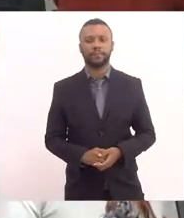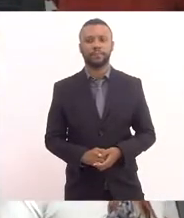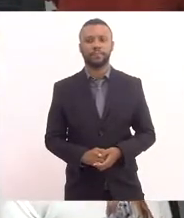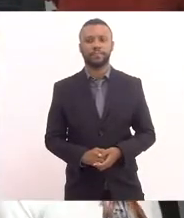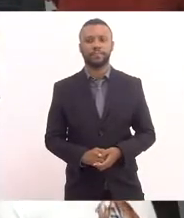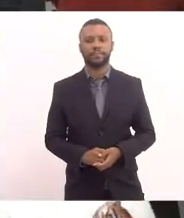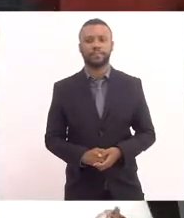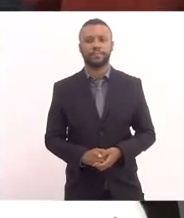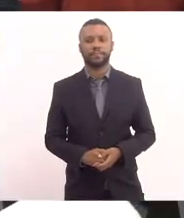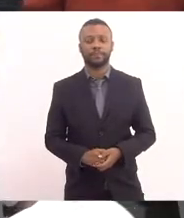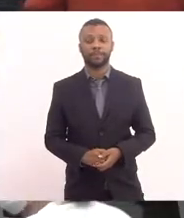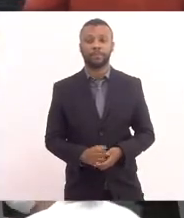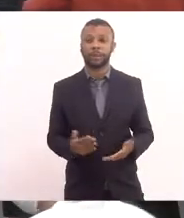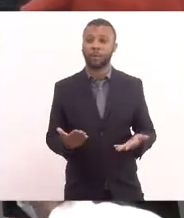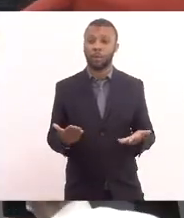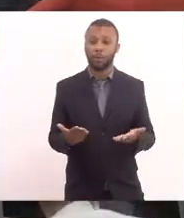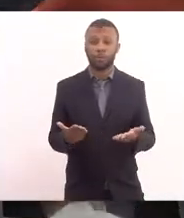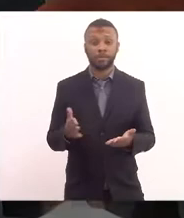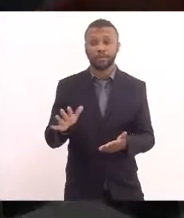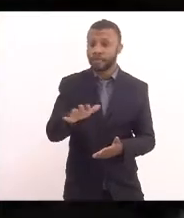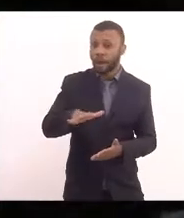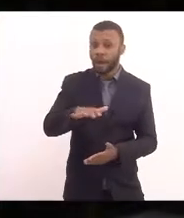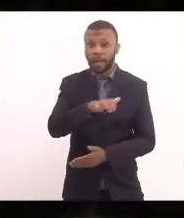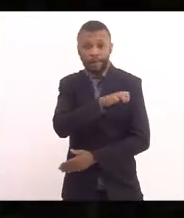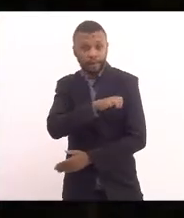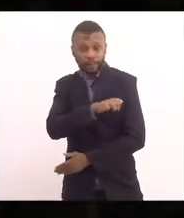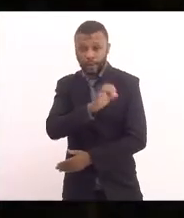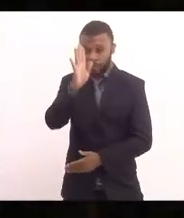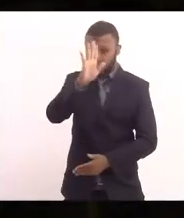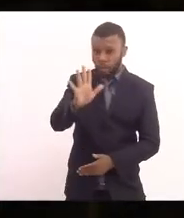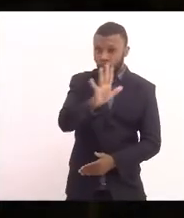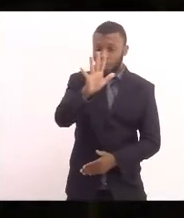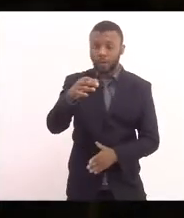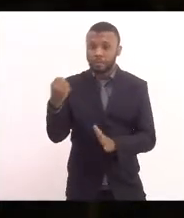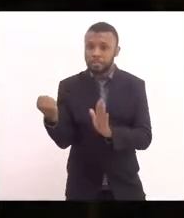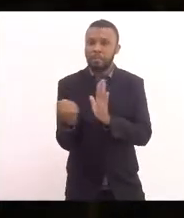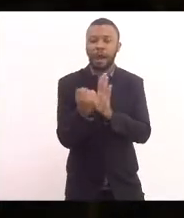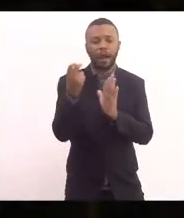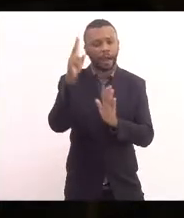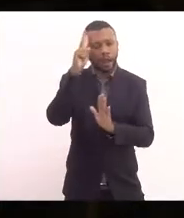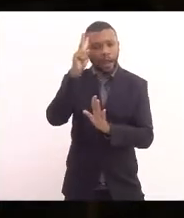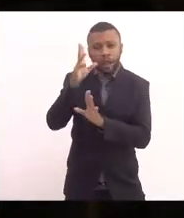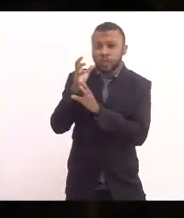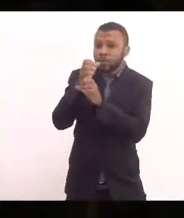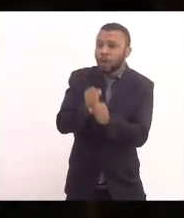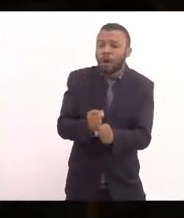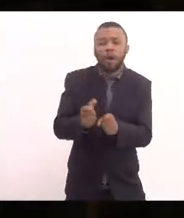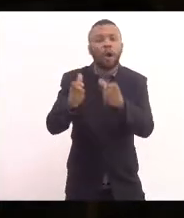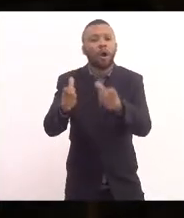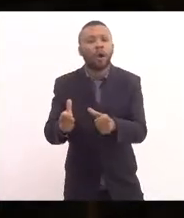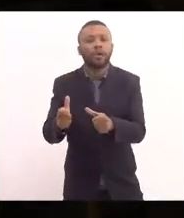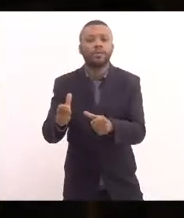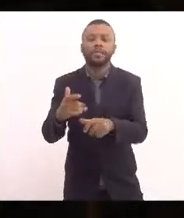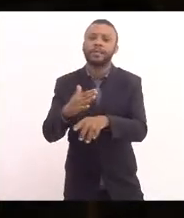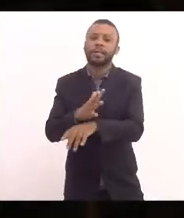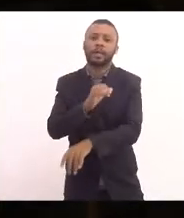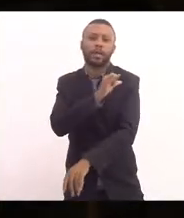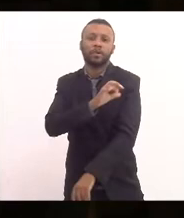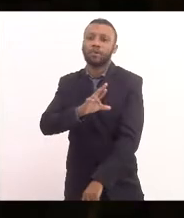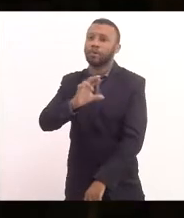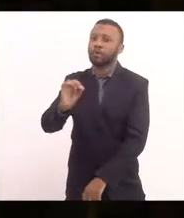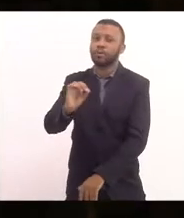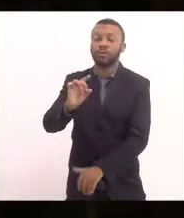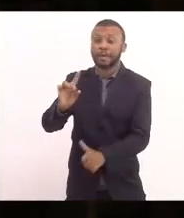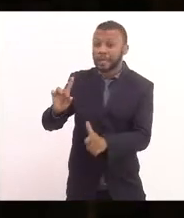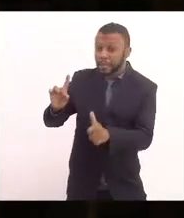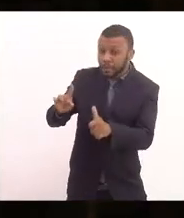A enfermagem brasileira tem marcos históricos na cidade do Rio de Janeiro, por meio da criação da primeira